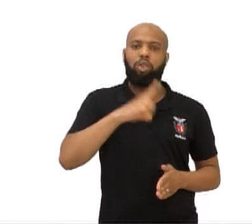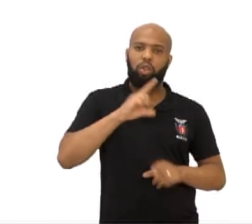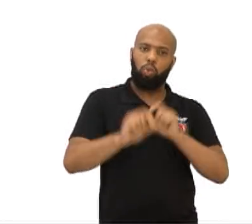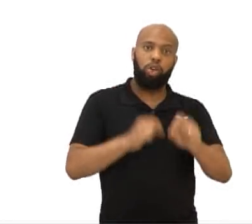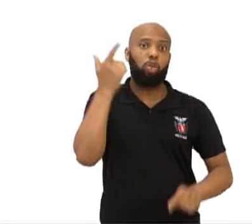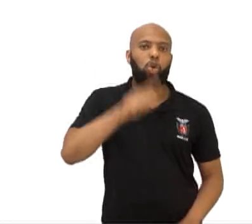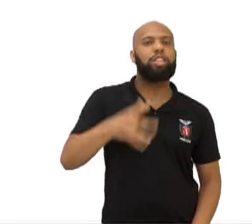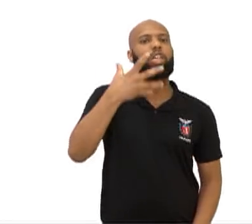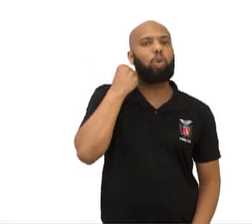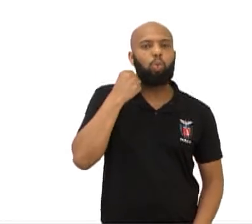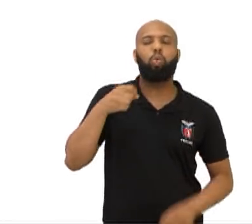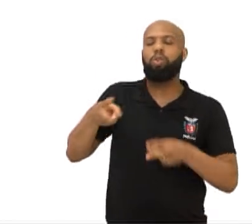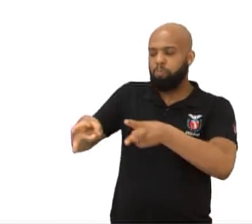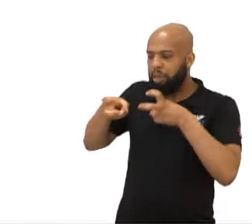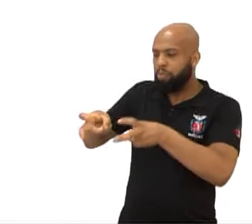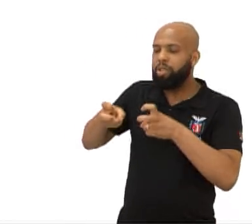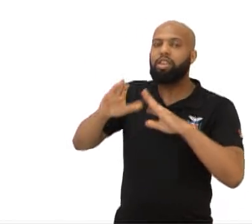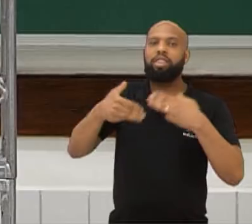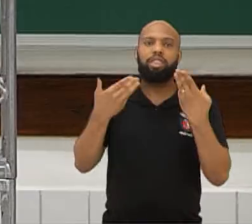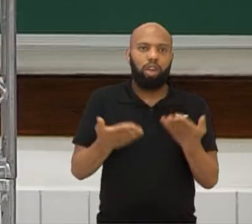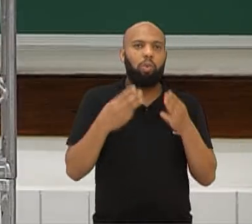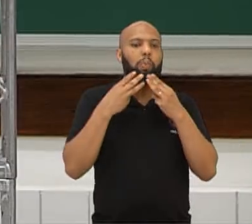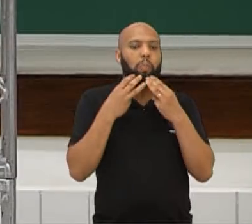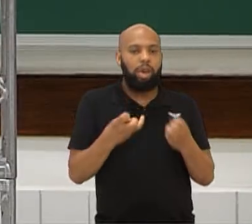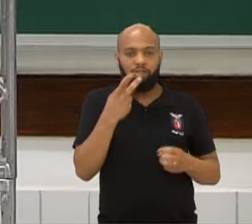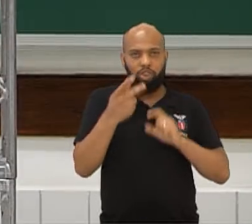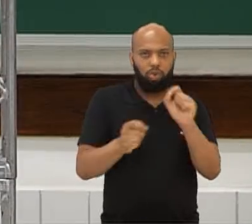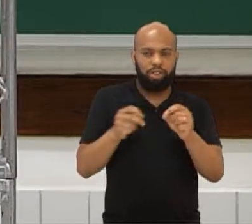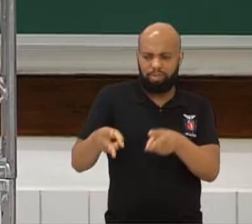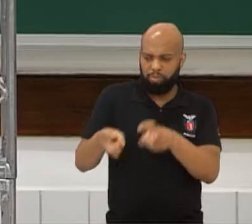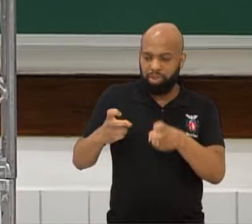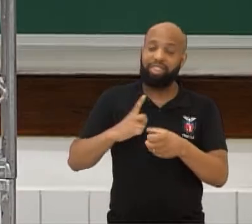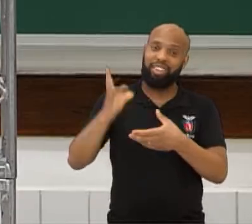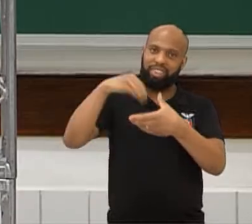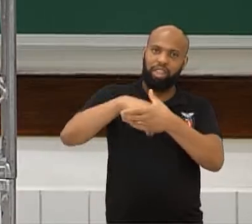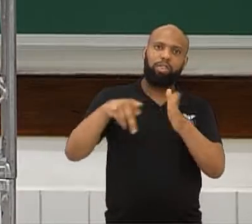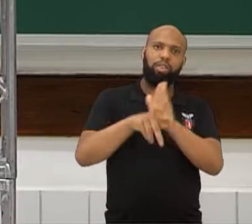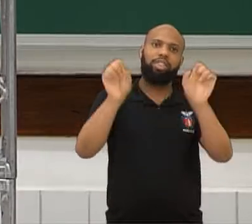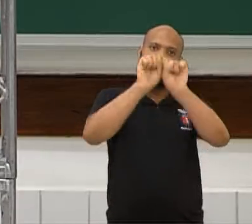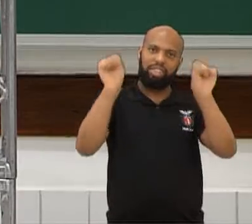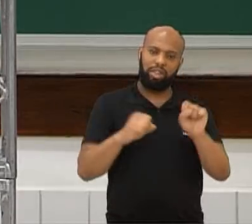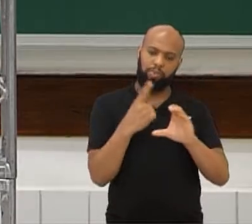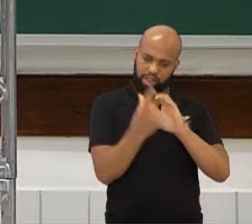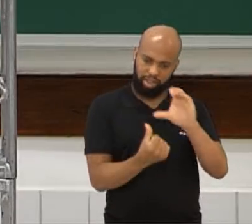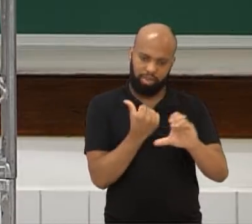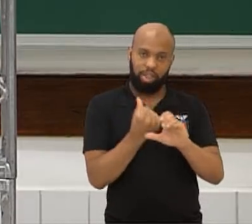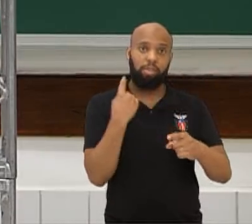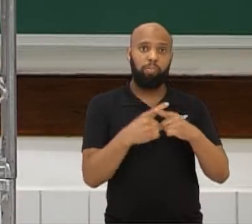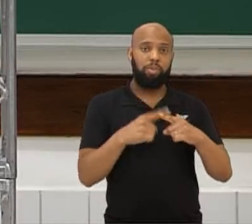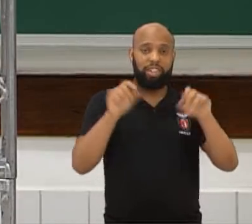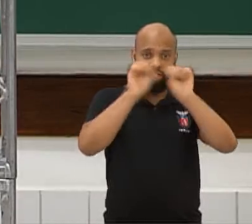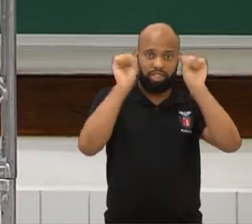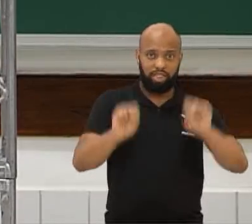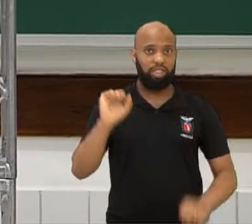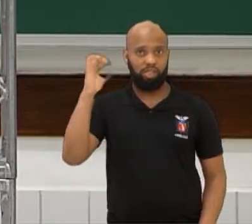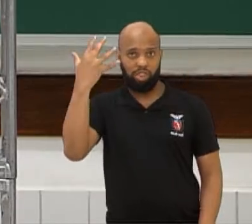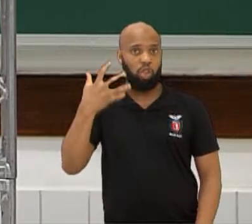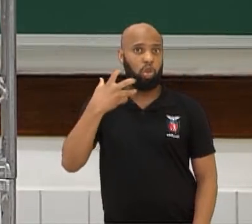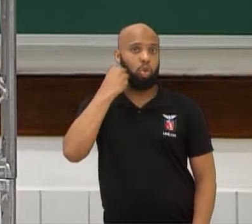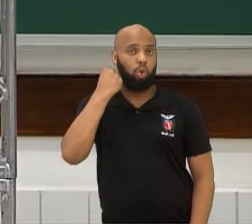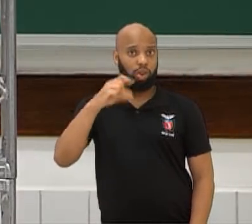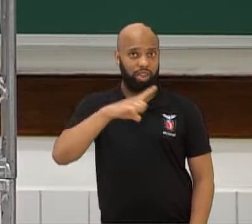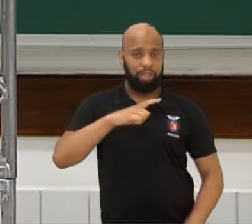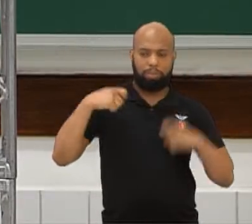seja, a exploração. O Marx demonstra aqui que a exploração faz parte do sistema. para o sistema acontecer, para o lucro